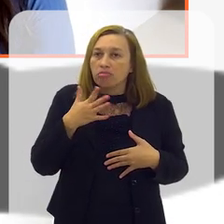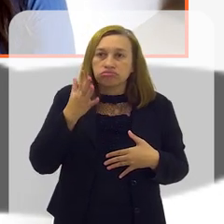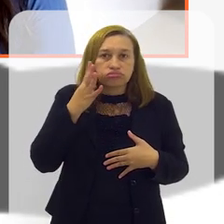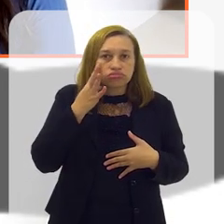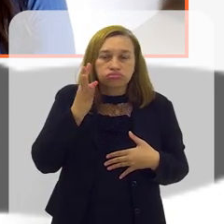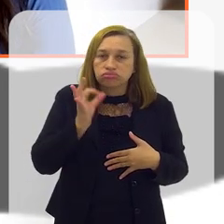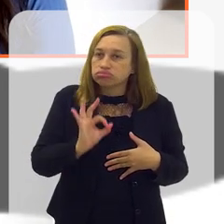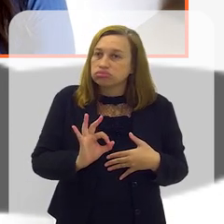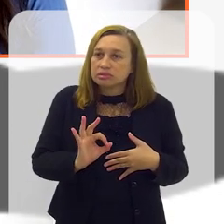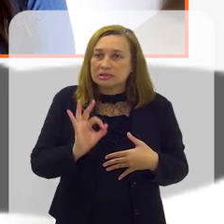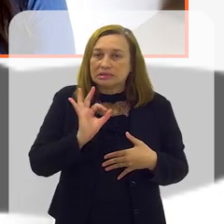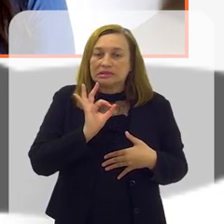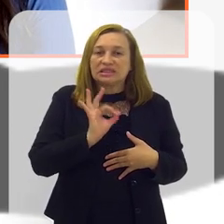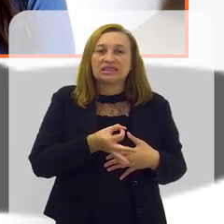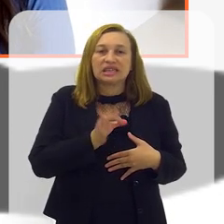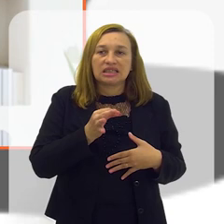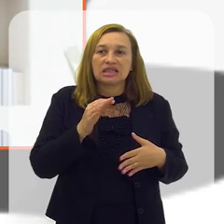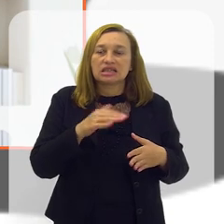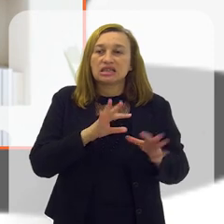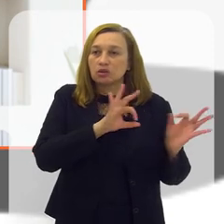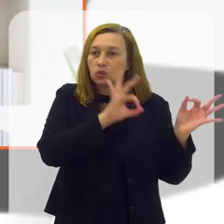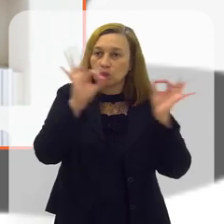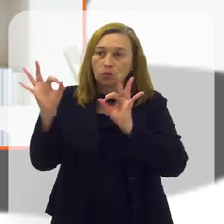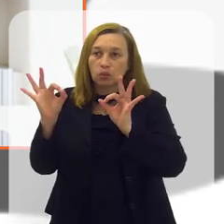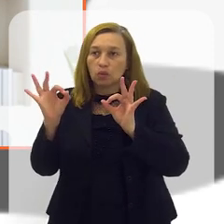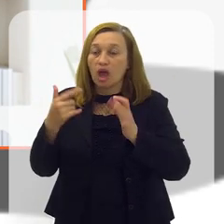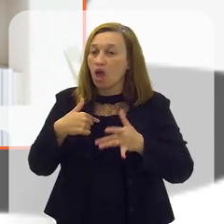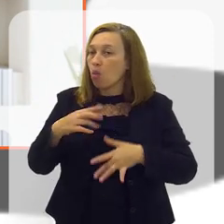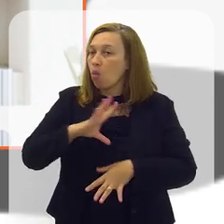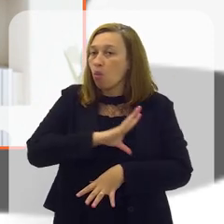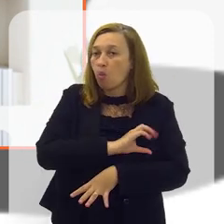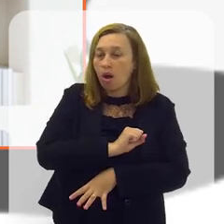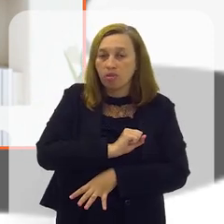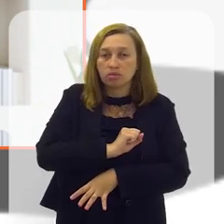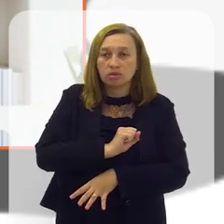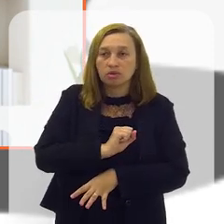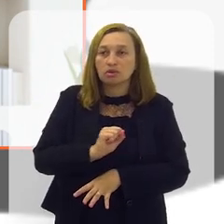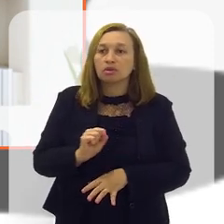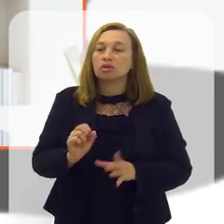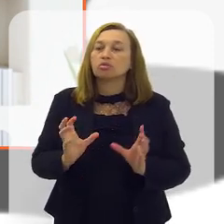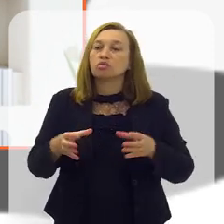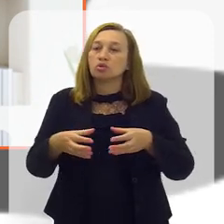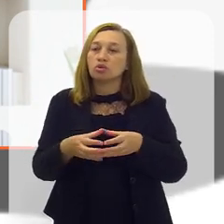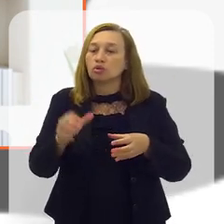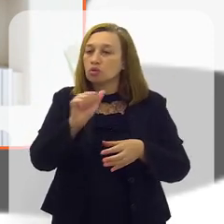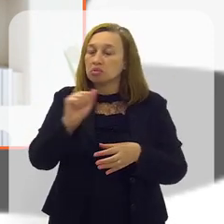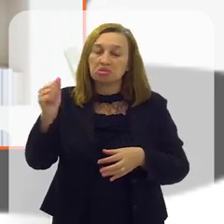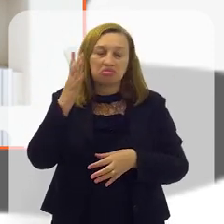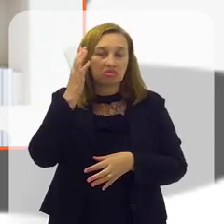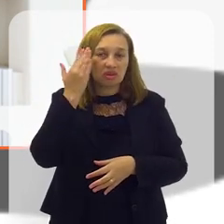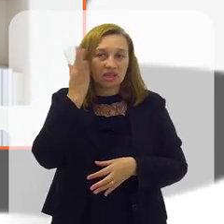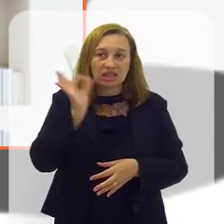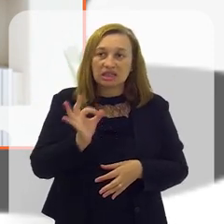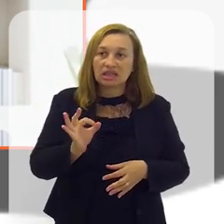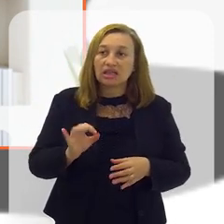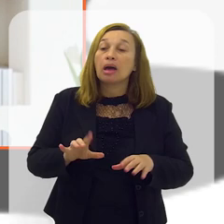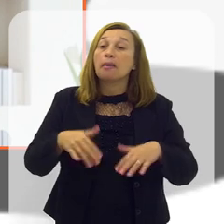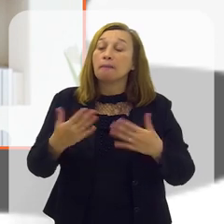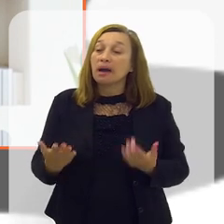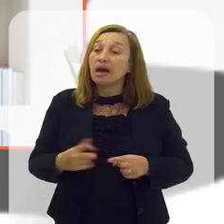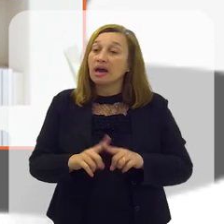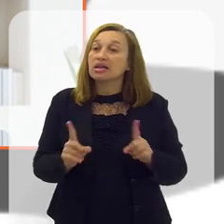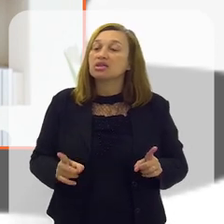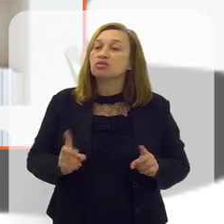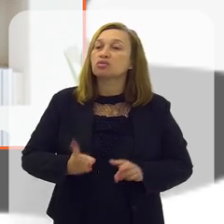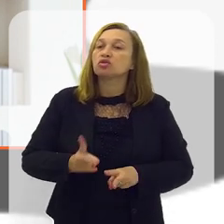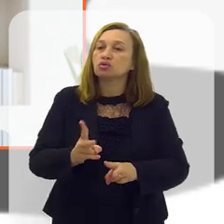eu totalmente desconhecia e tenho certeza que a maioria dos espectadores, porque eu sou uma apaixonada pelo sistema e não tinha a menor ideia. Agora,